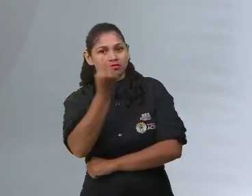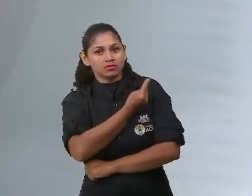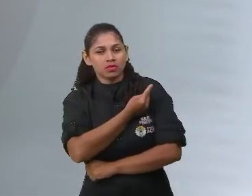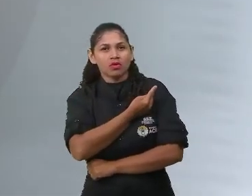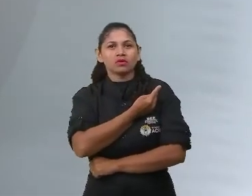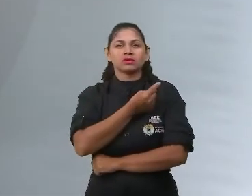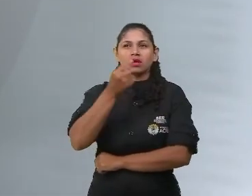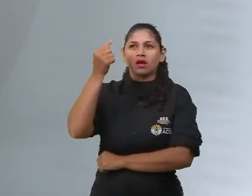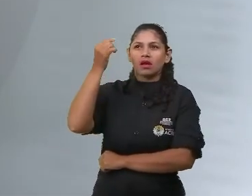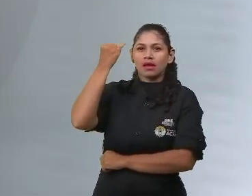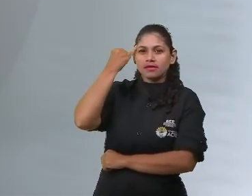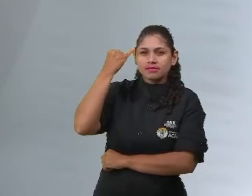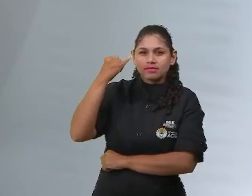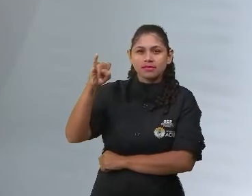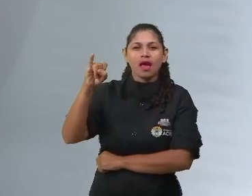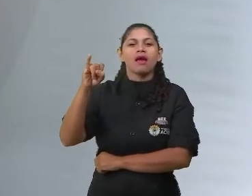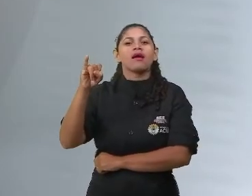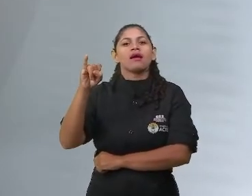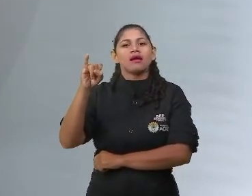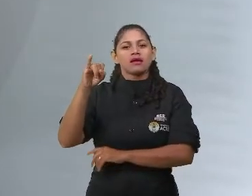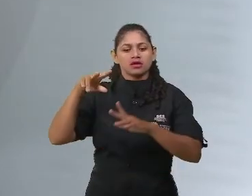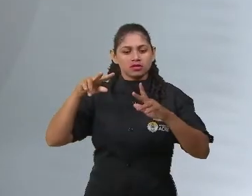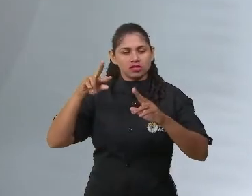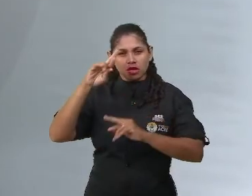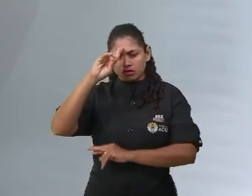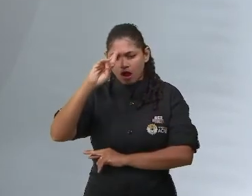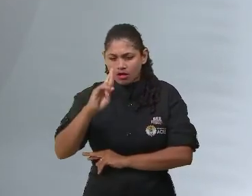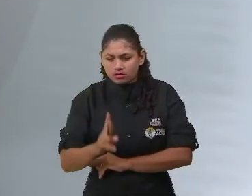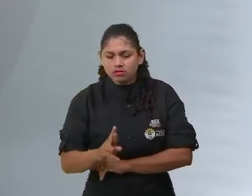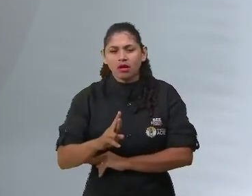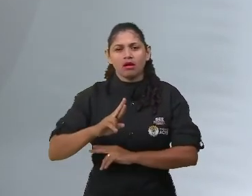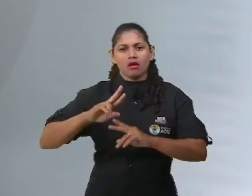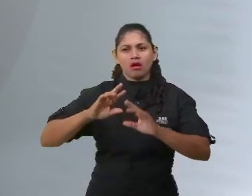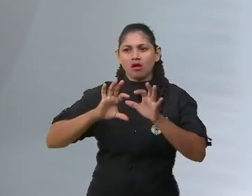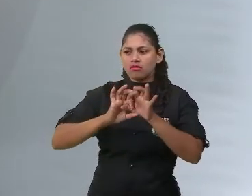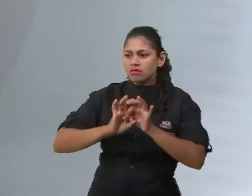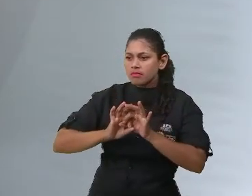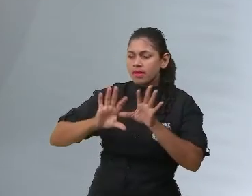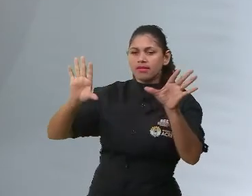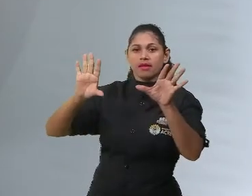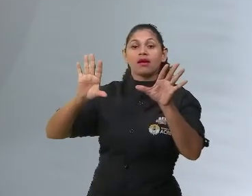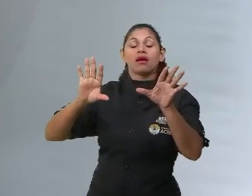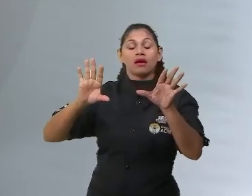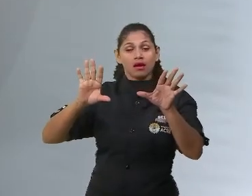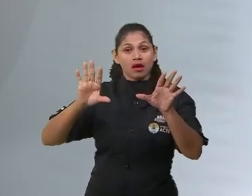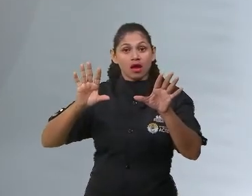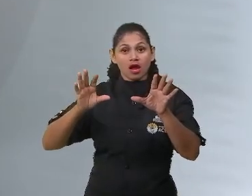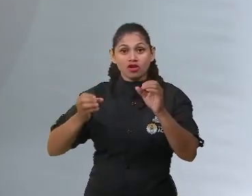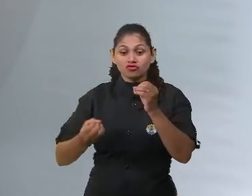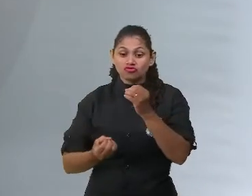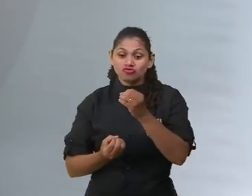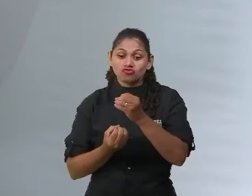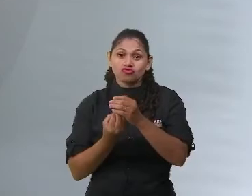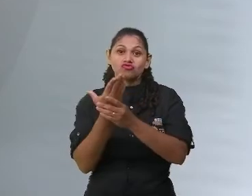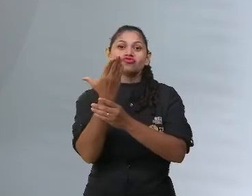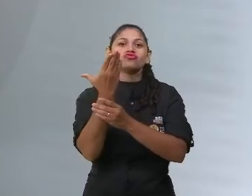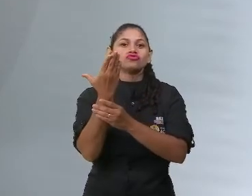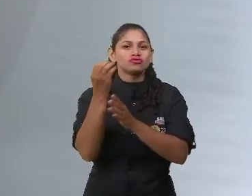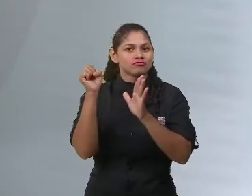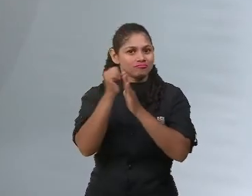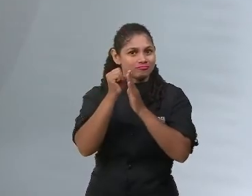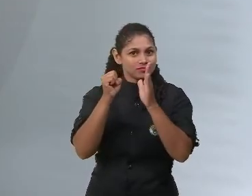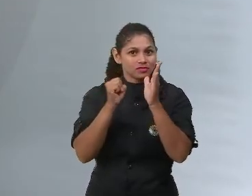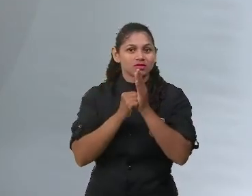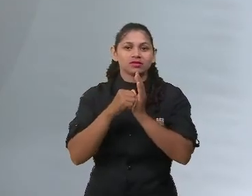e igualdade, eles foram suscitados lá durante esse movimento, né, durante o século XVIII. Então, muitos consideram, inclusive,